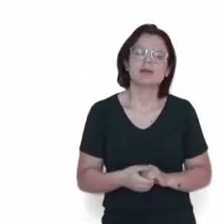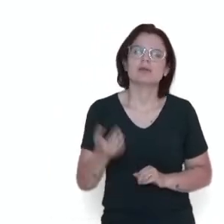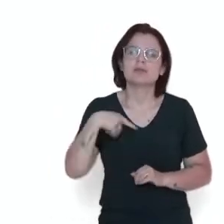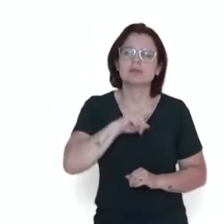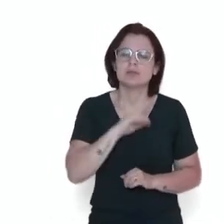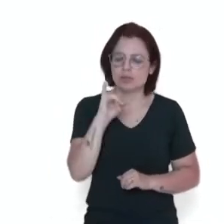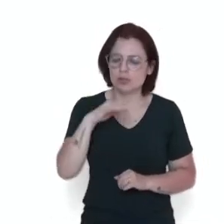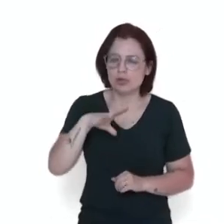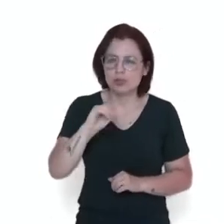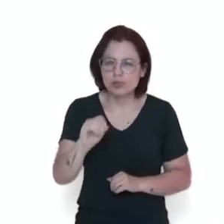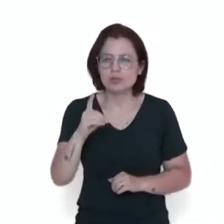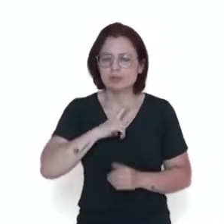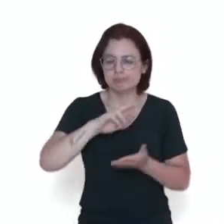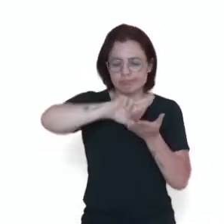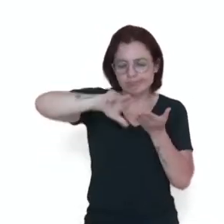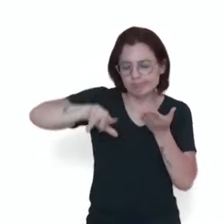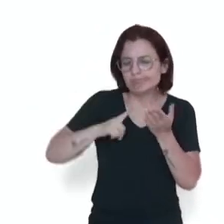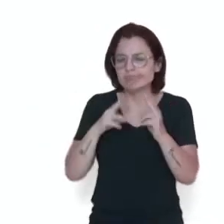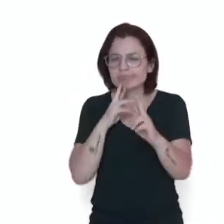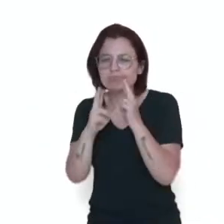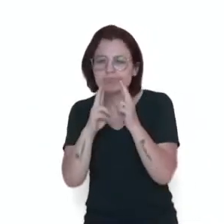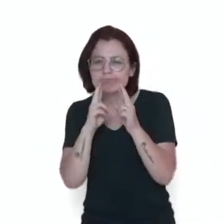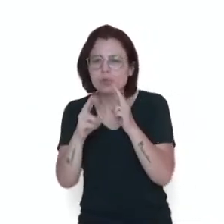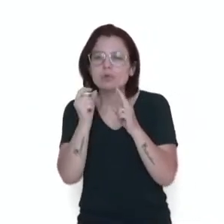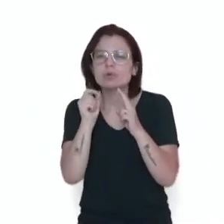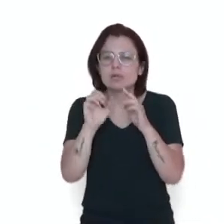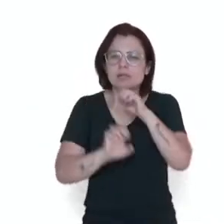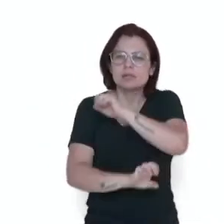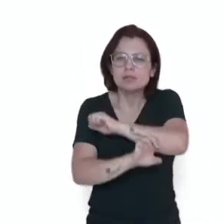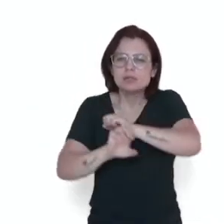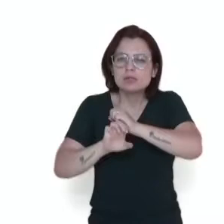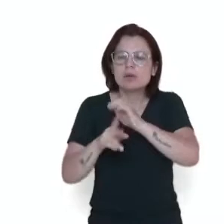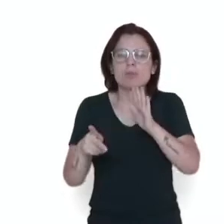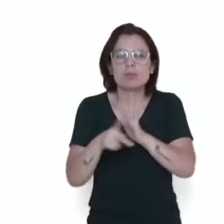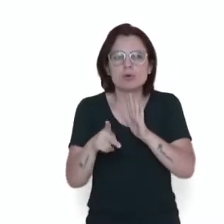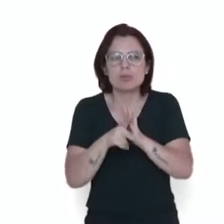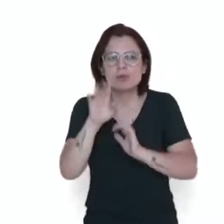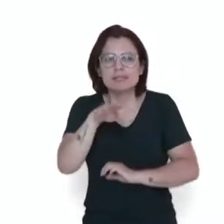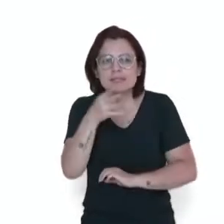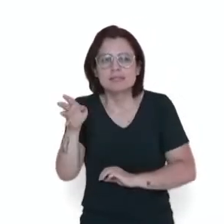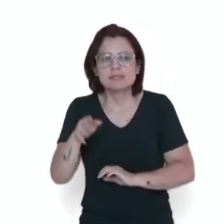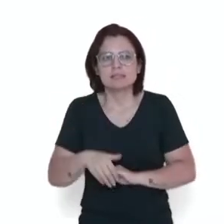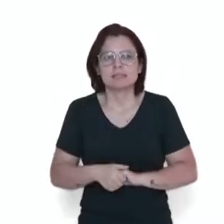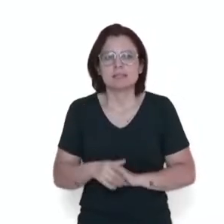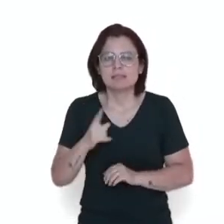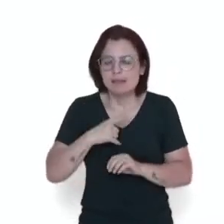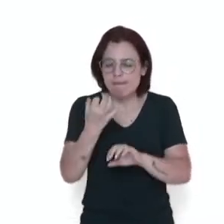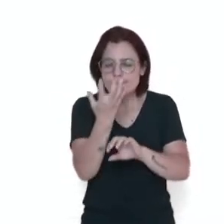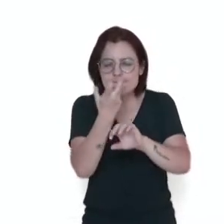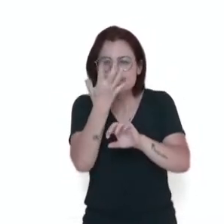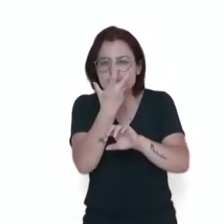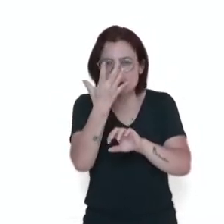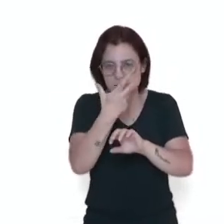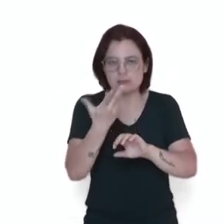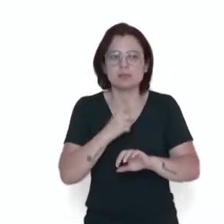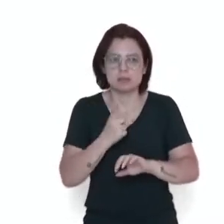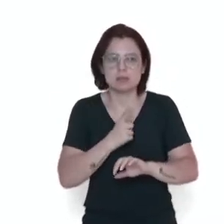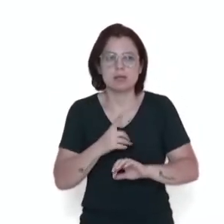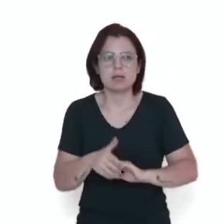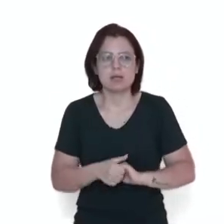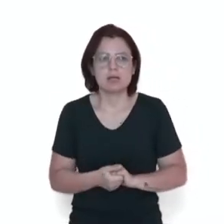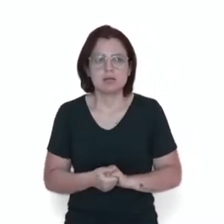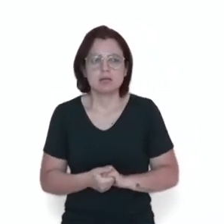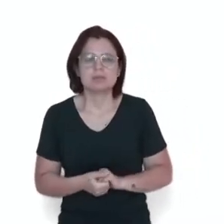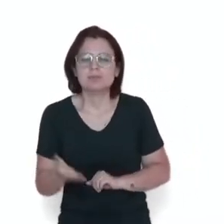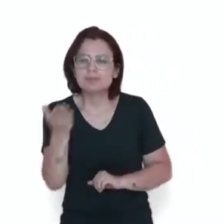iônico, as características estão relacionadas a uma estrutura gradeada denominada de retículos cristalinos.